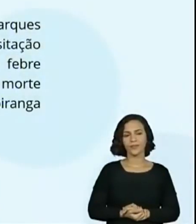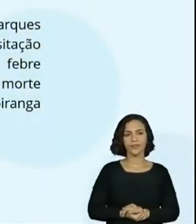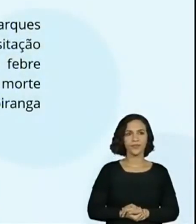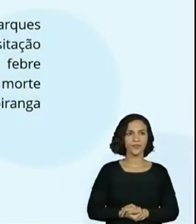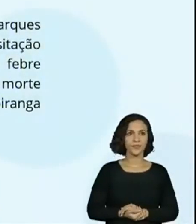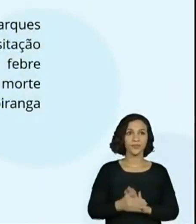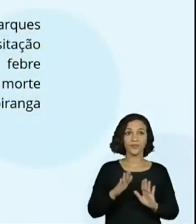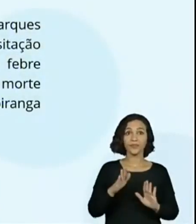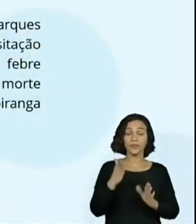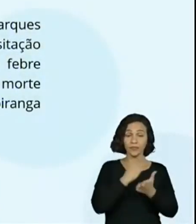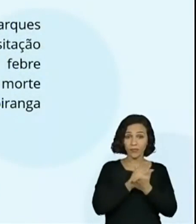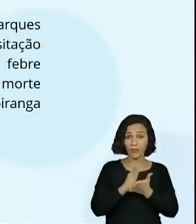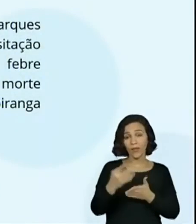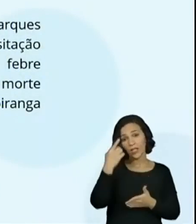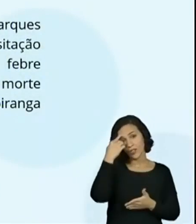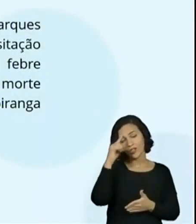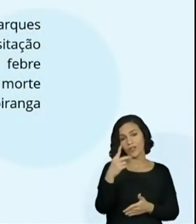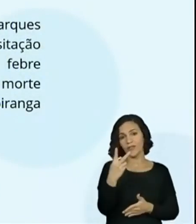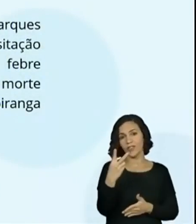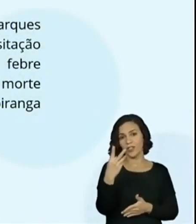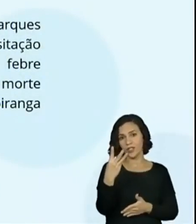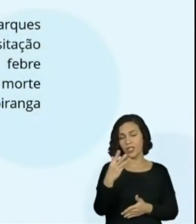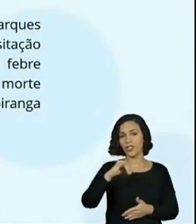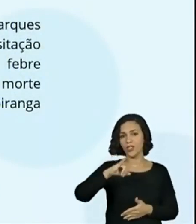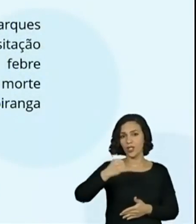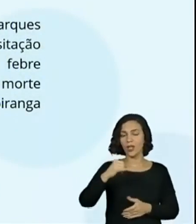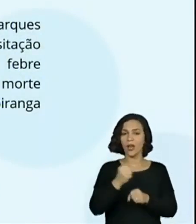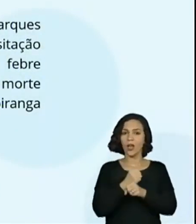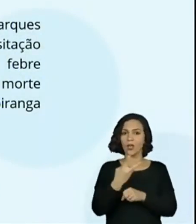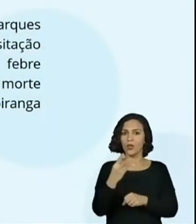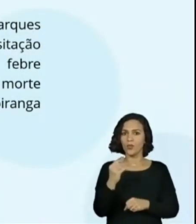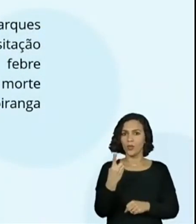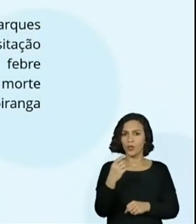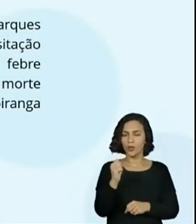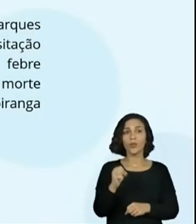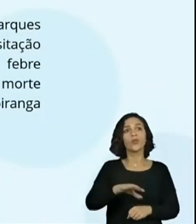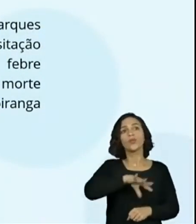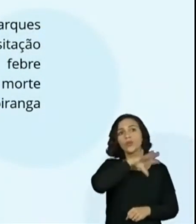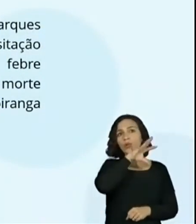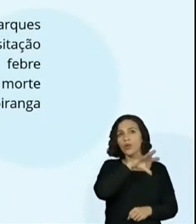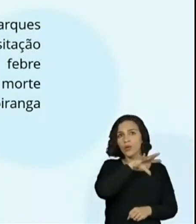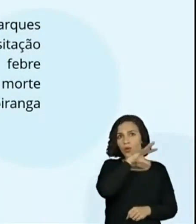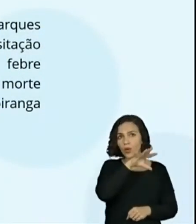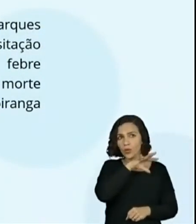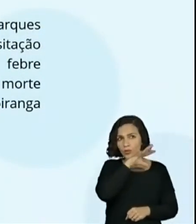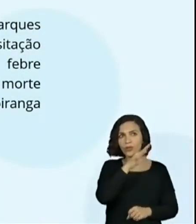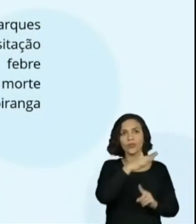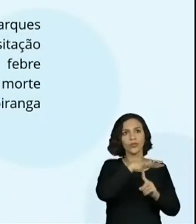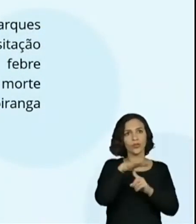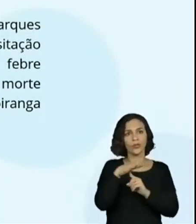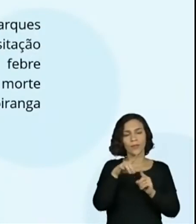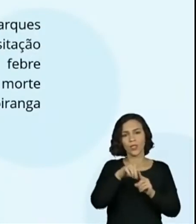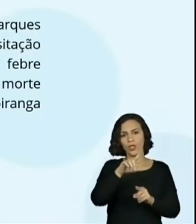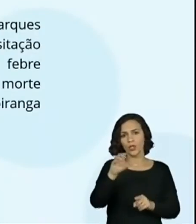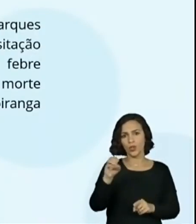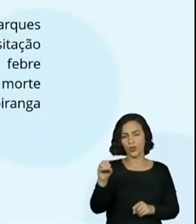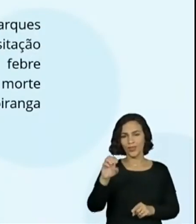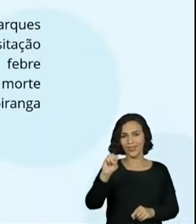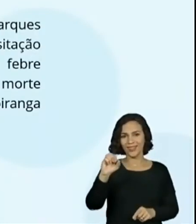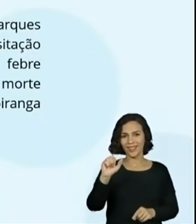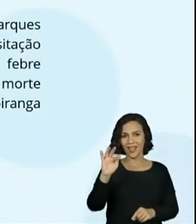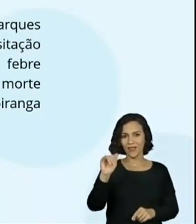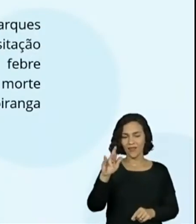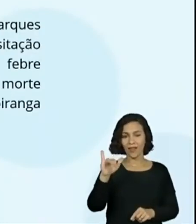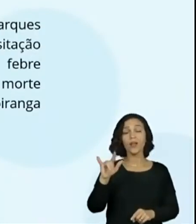dia 23 de janeiro de 2018, os Parques Zoológicos de São Paulo e Zoo Safari tiveram